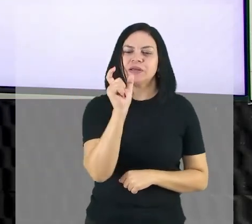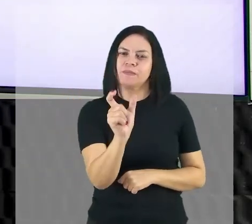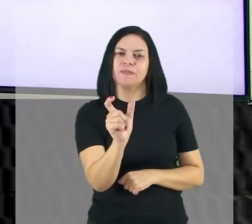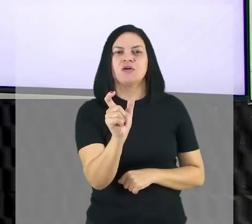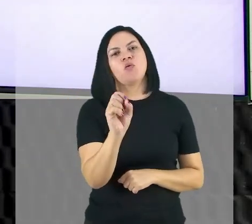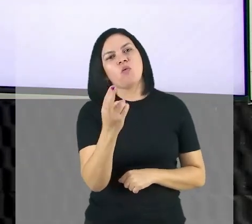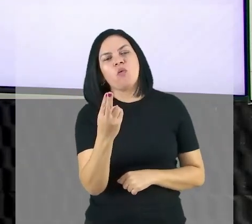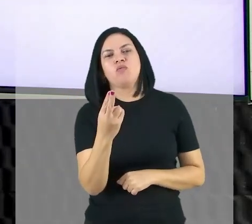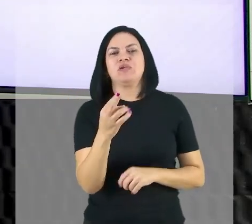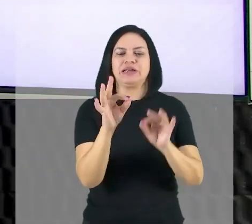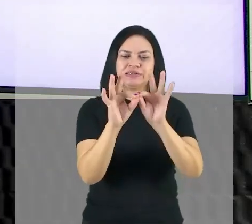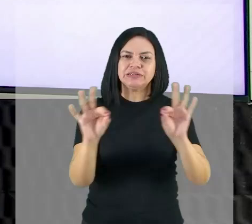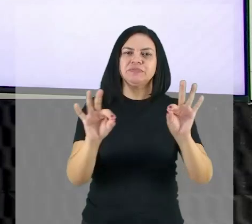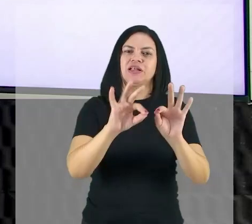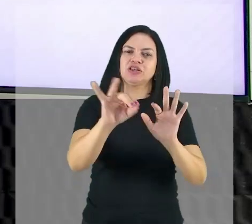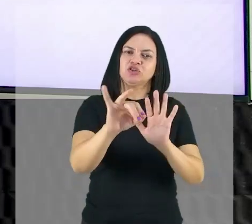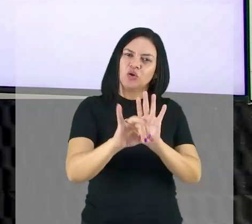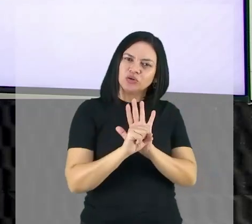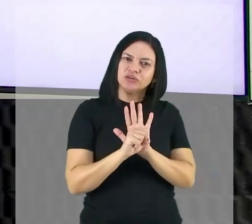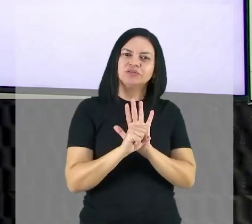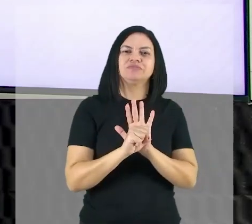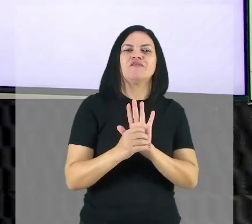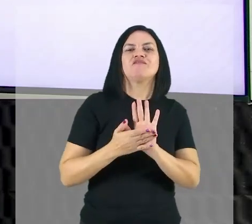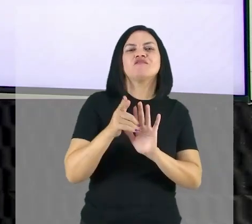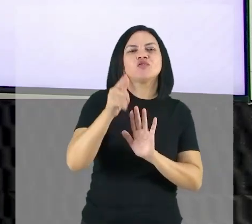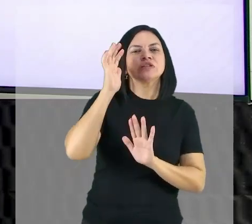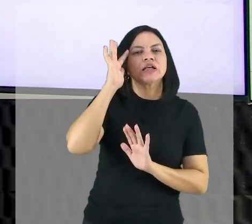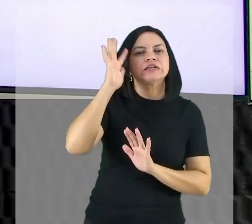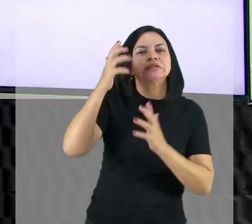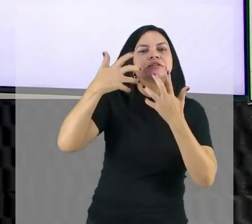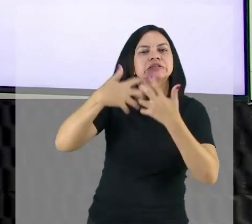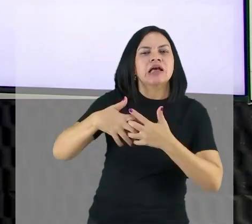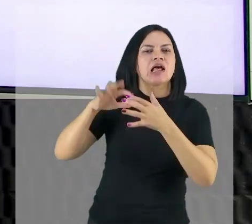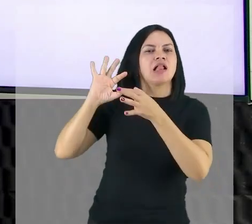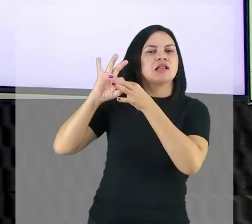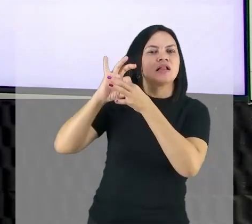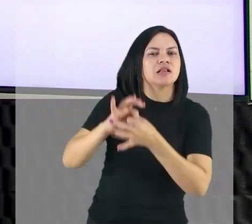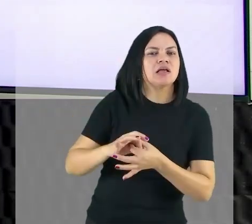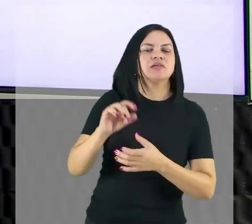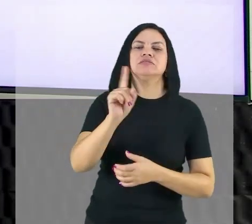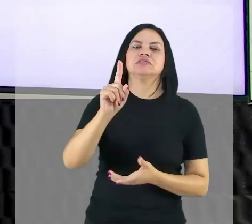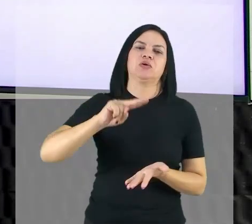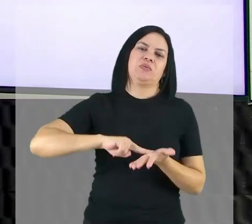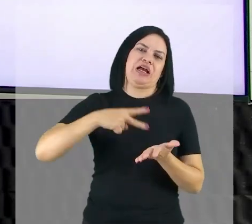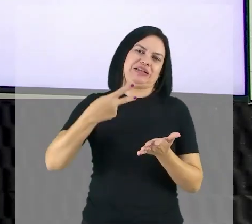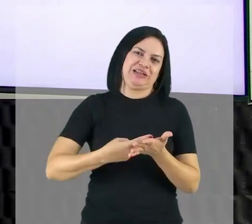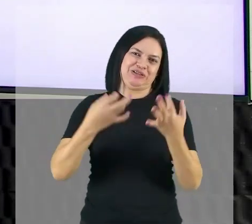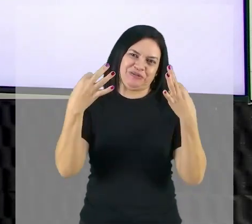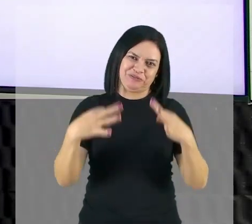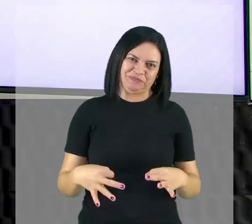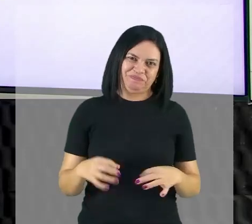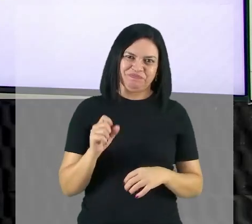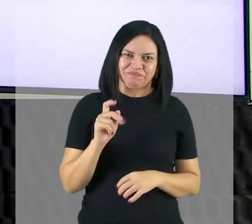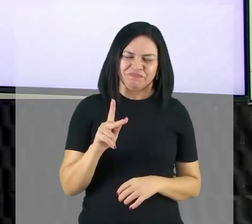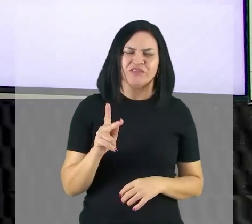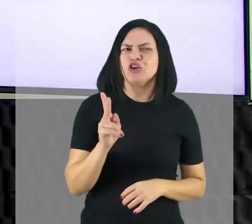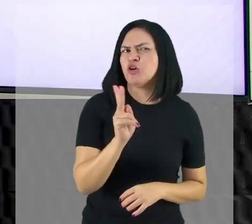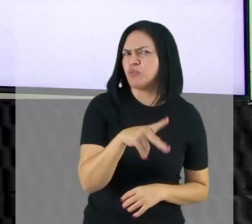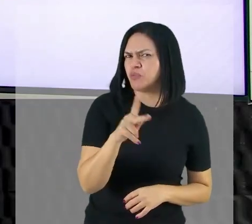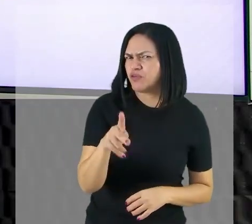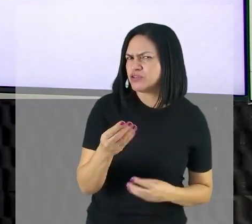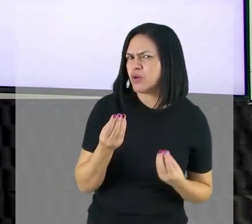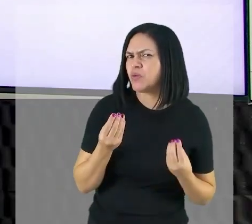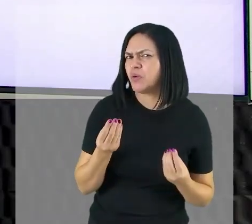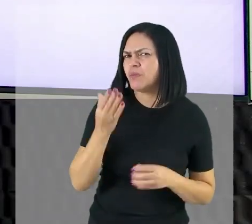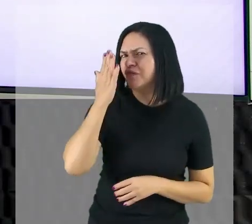expressões idiomáticas, é importante você analisar o contexto e não a tradução ao pé da letra, tá? Professora, como é que eu vou